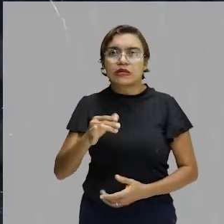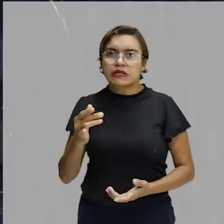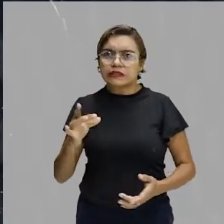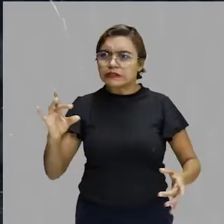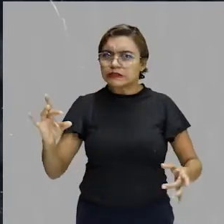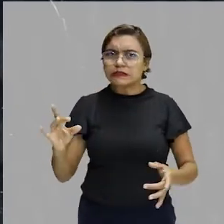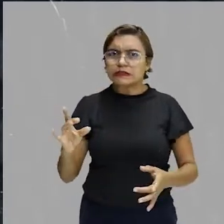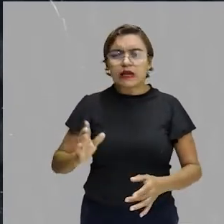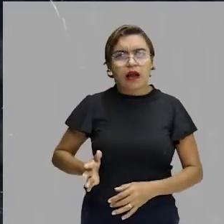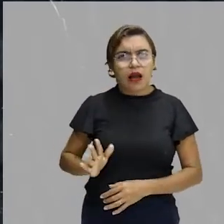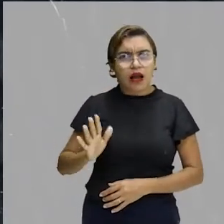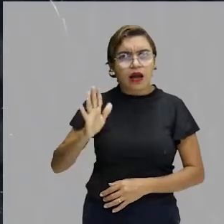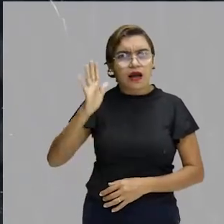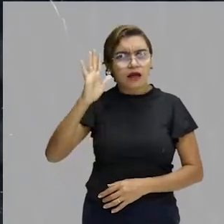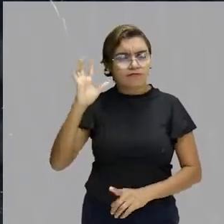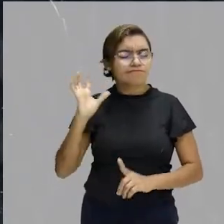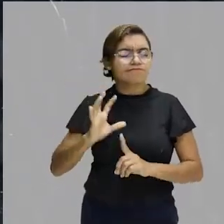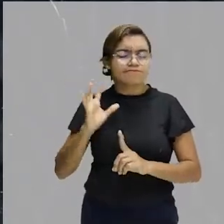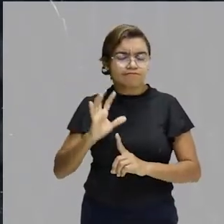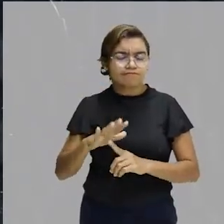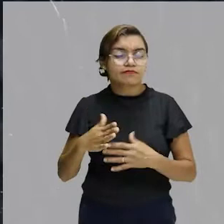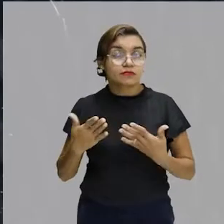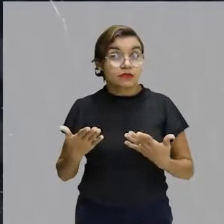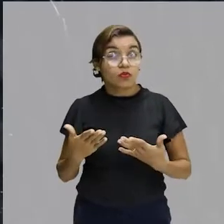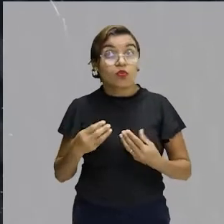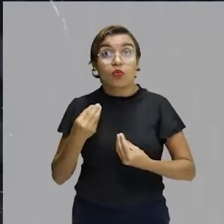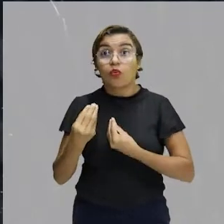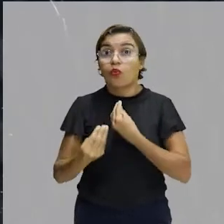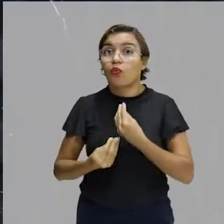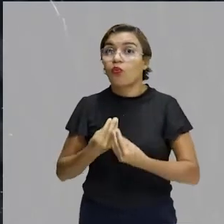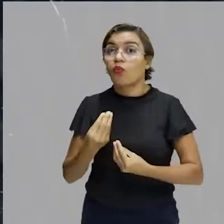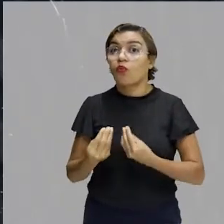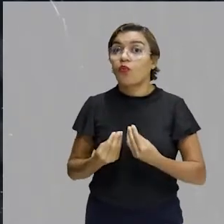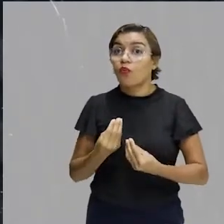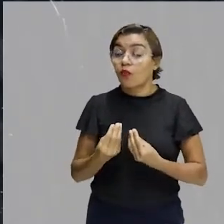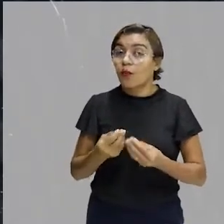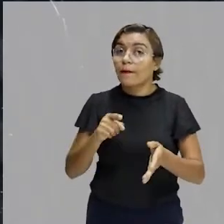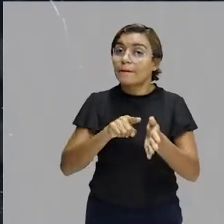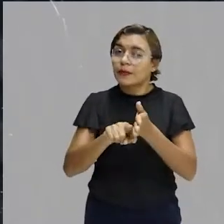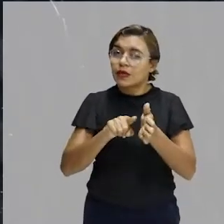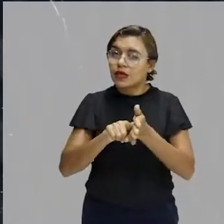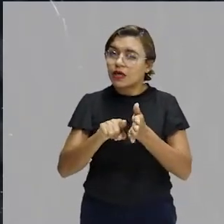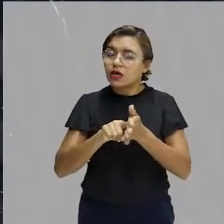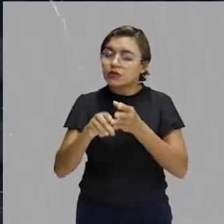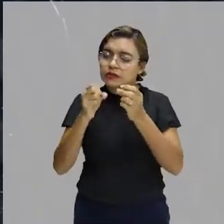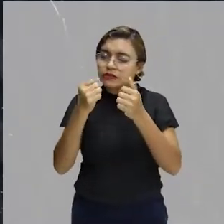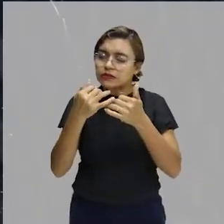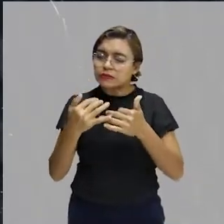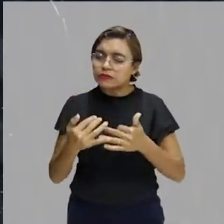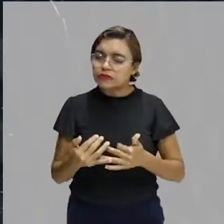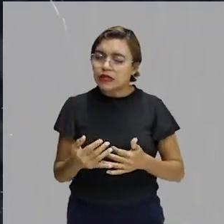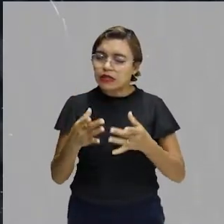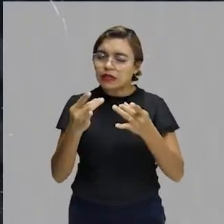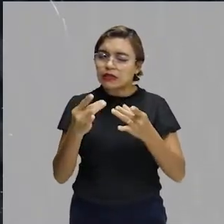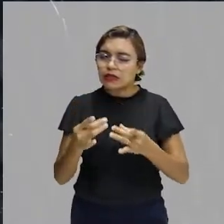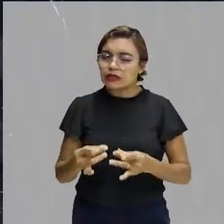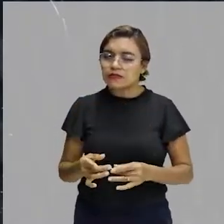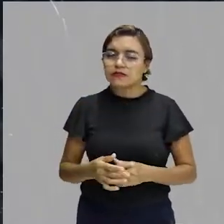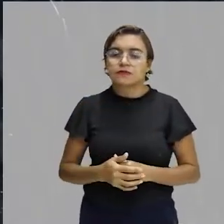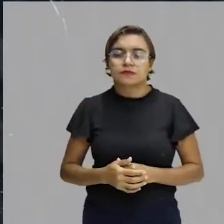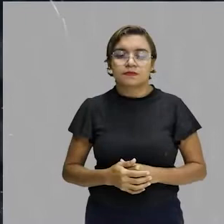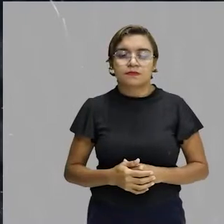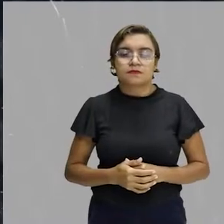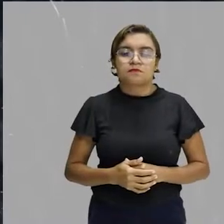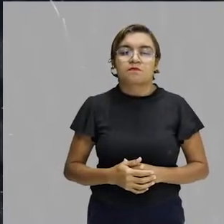custo é muito alto. Beleza? Então, tu vê aí como essa questão ela te traz aí informações. Então, galera, vamos lá, né? Qual